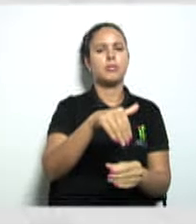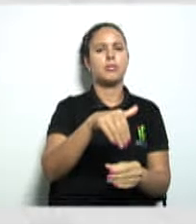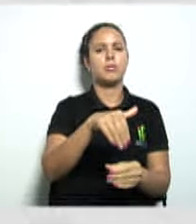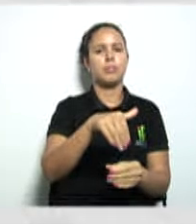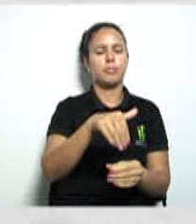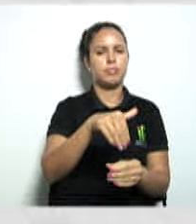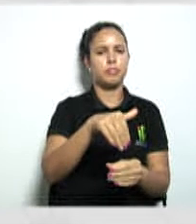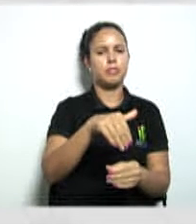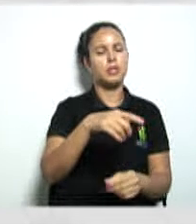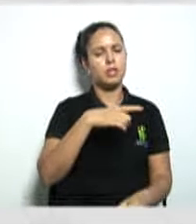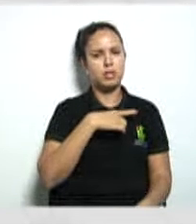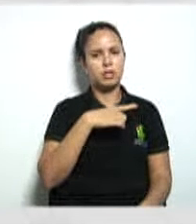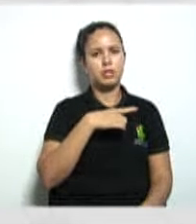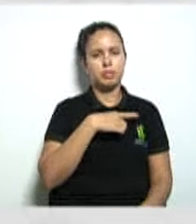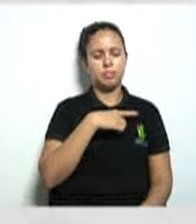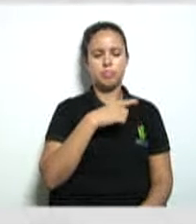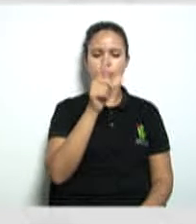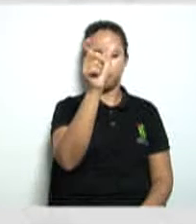são eleitos